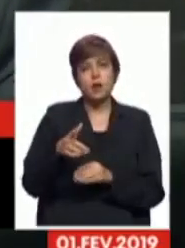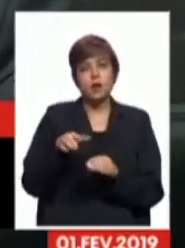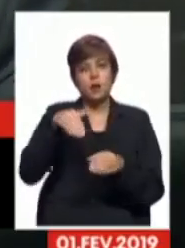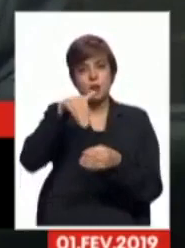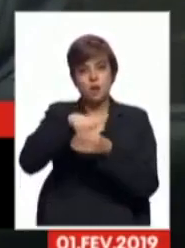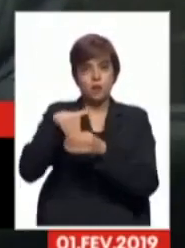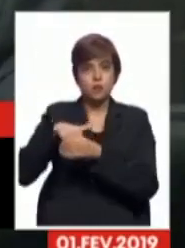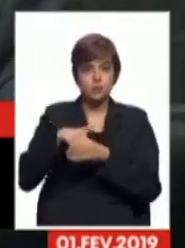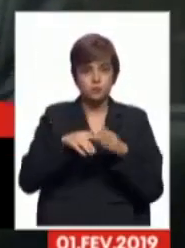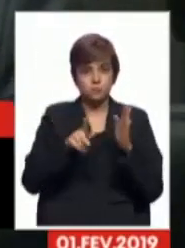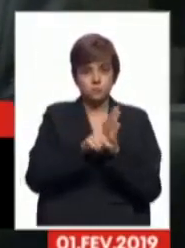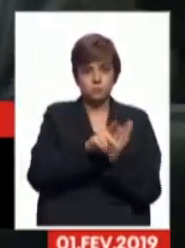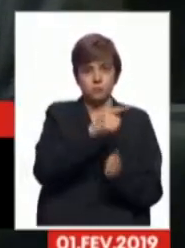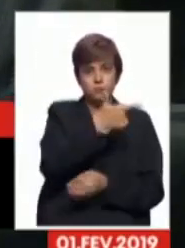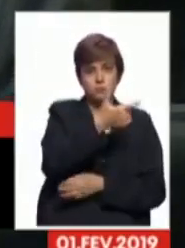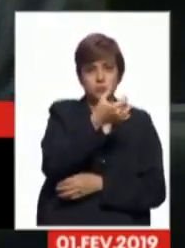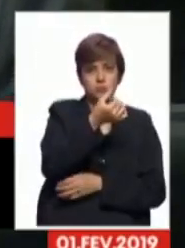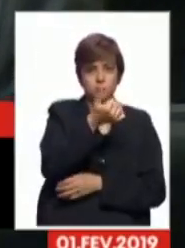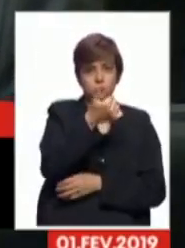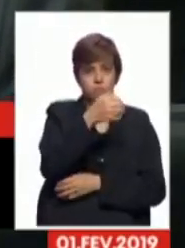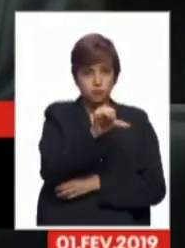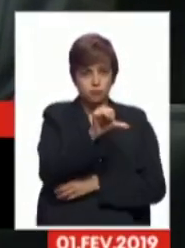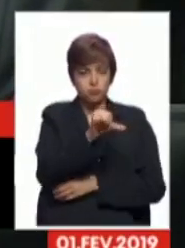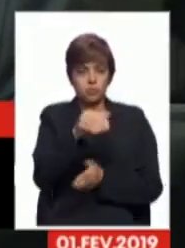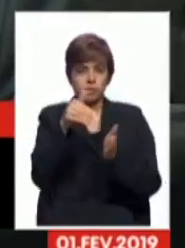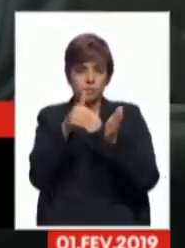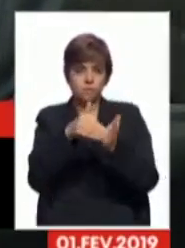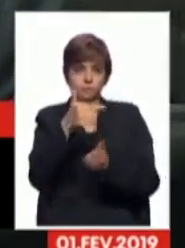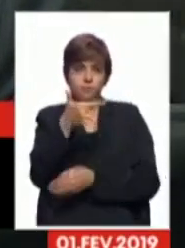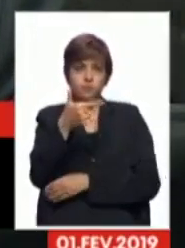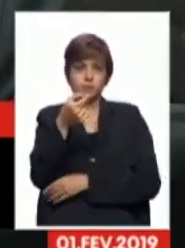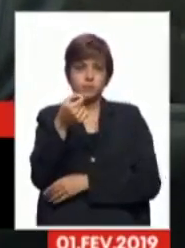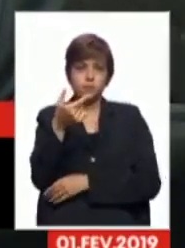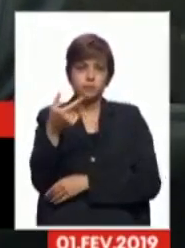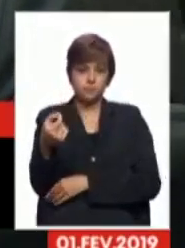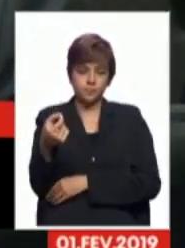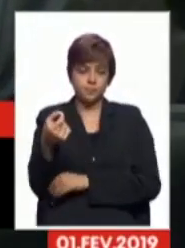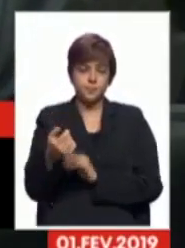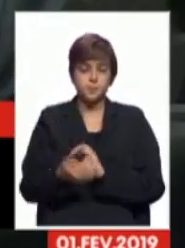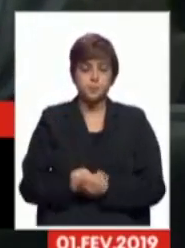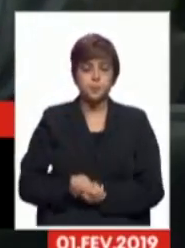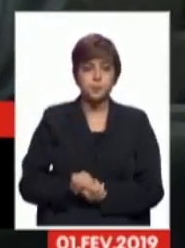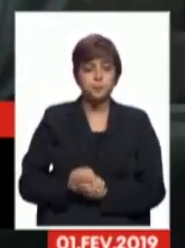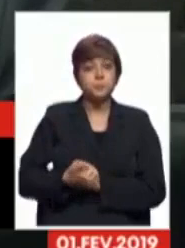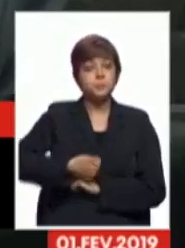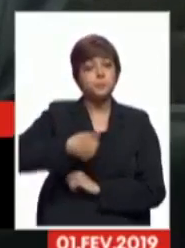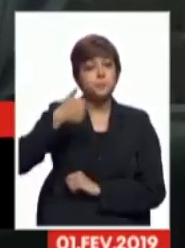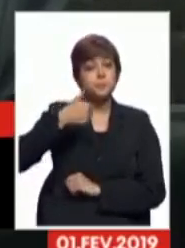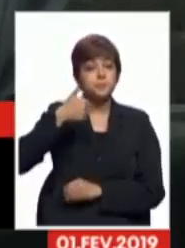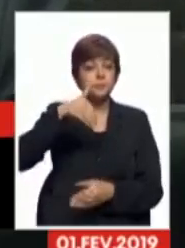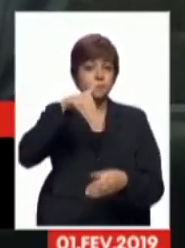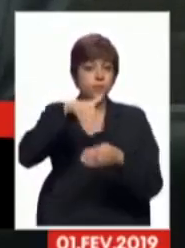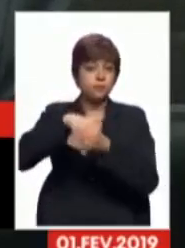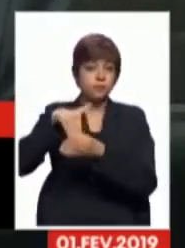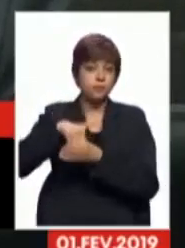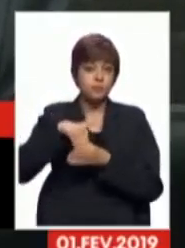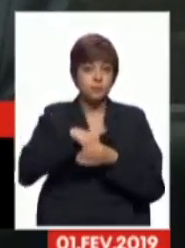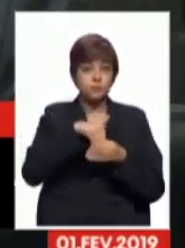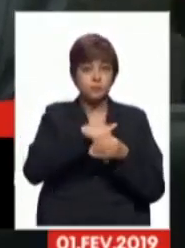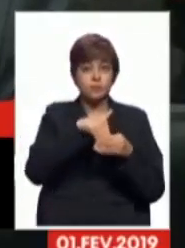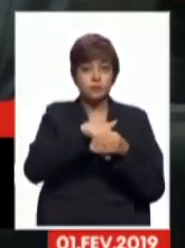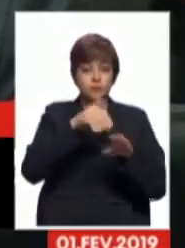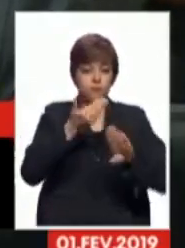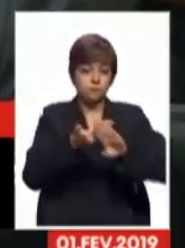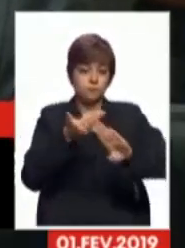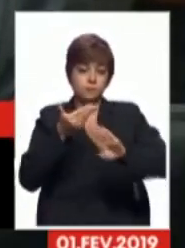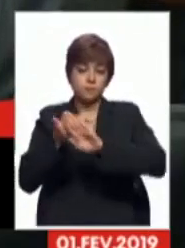biênio 2019-2020. Então, vamos observar, então. Primeiro, a votação será feita